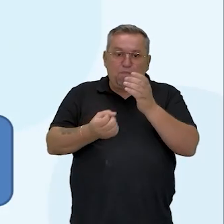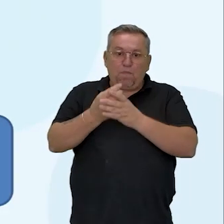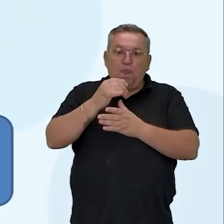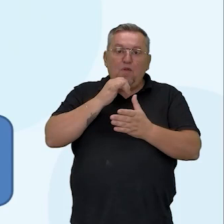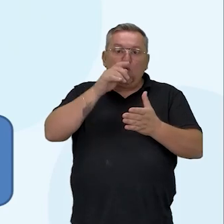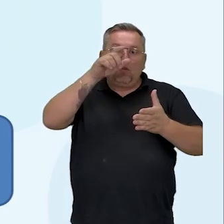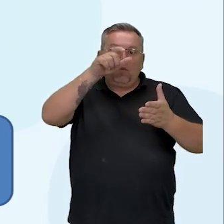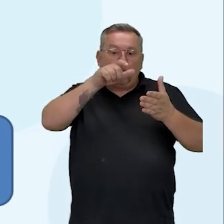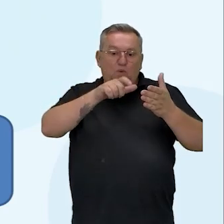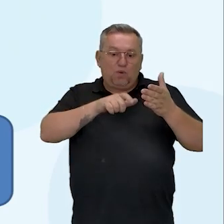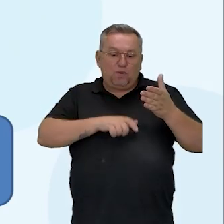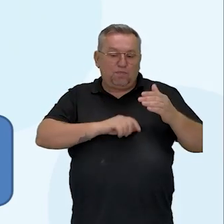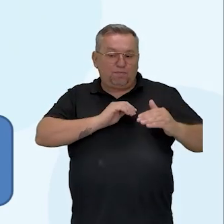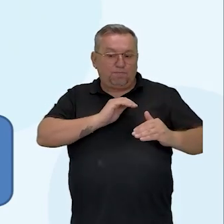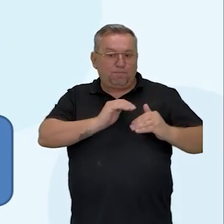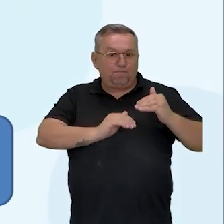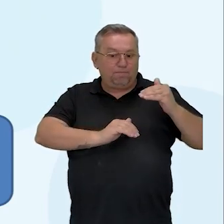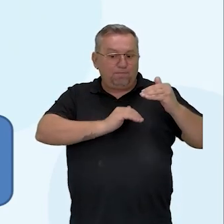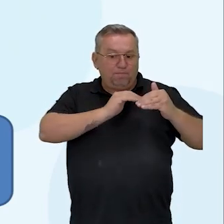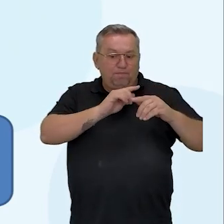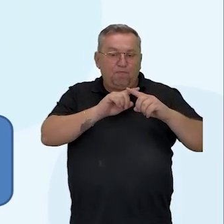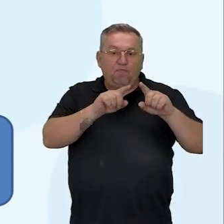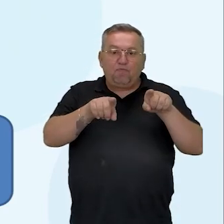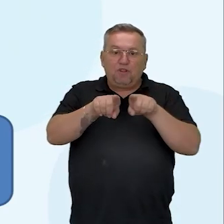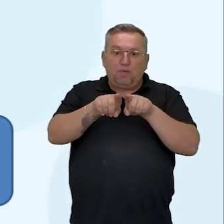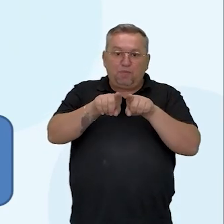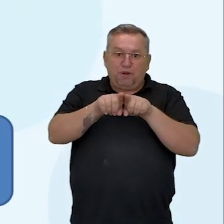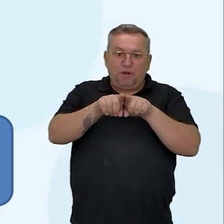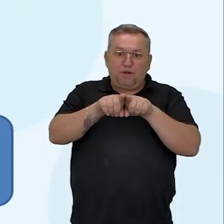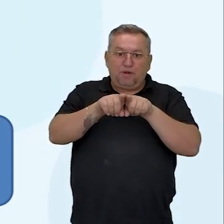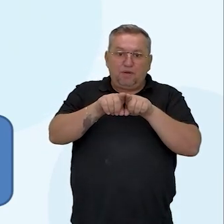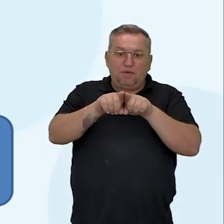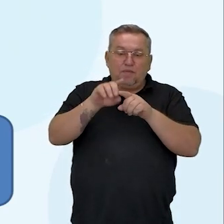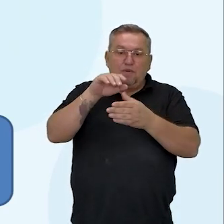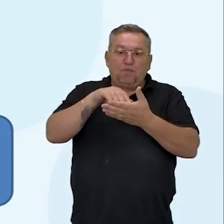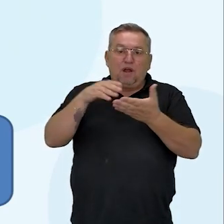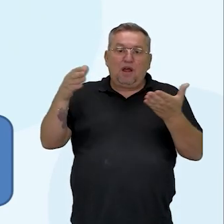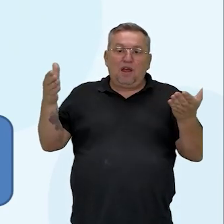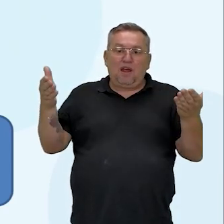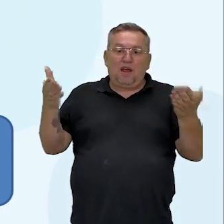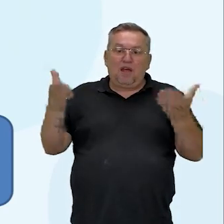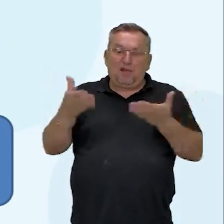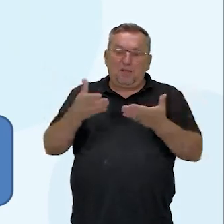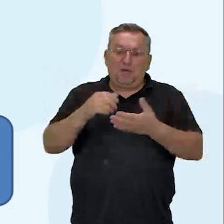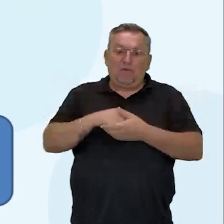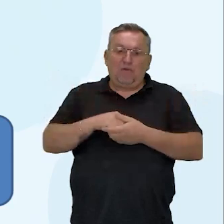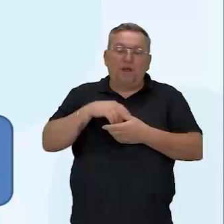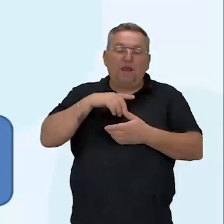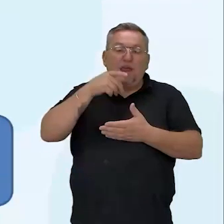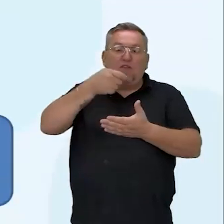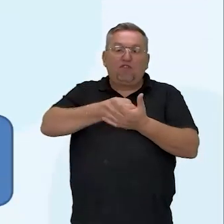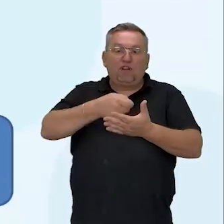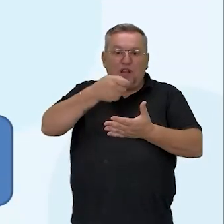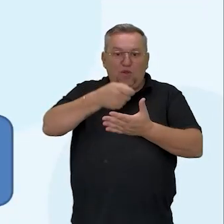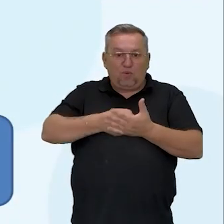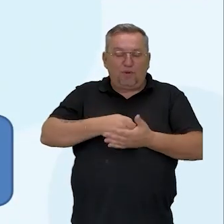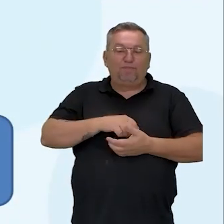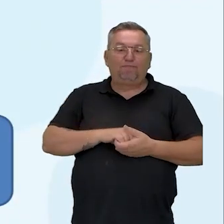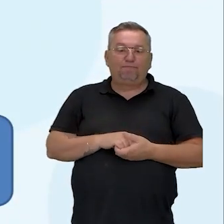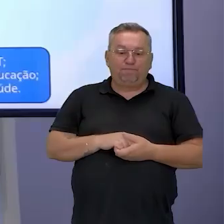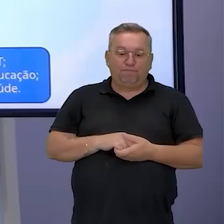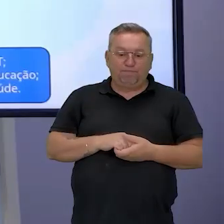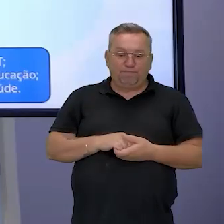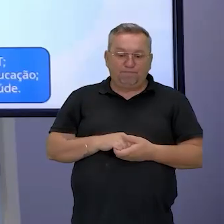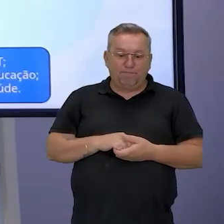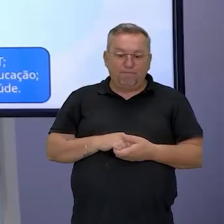de desenvolvimento que, inclusive, permanece até após a ditadura militar. Vem para mim